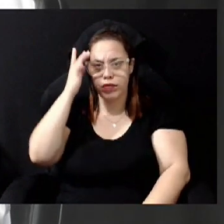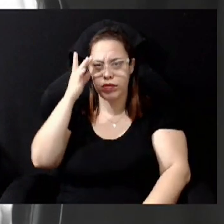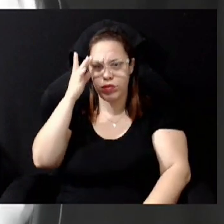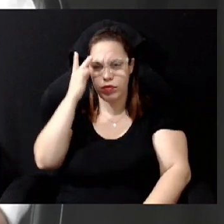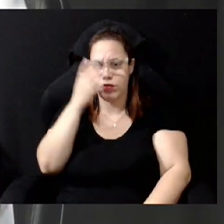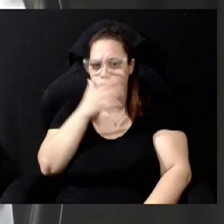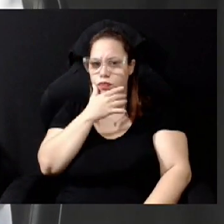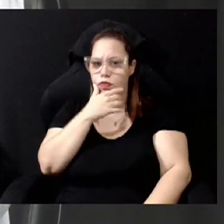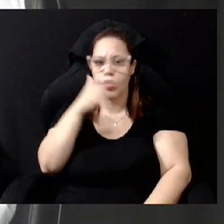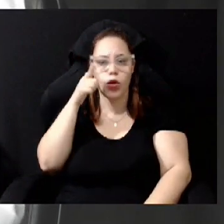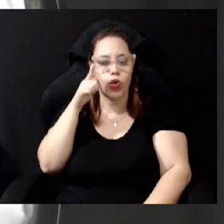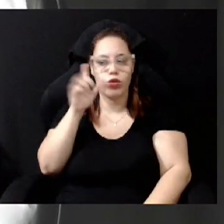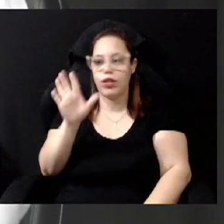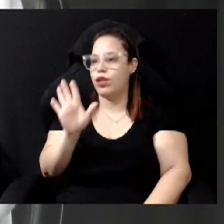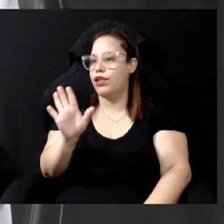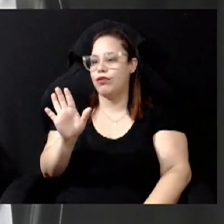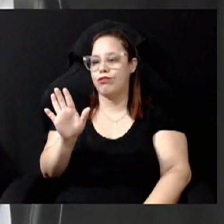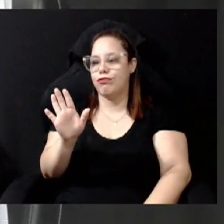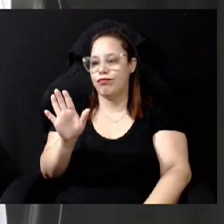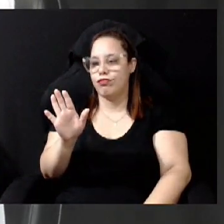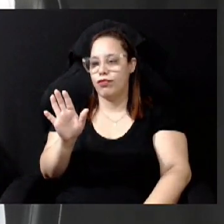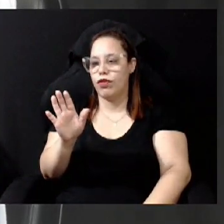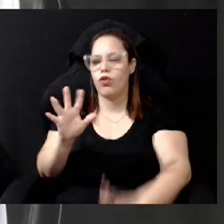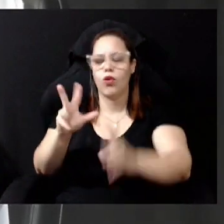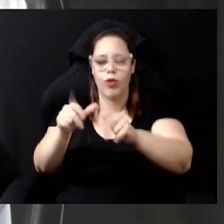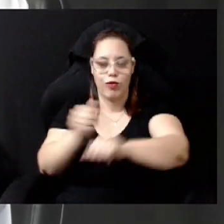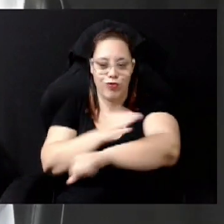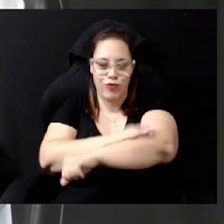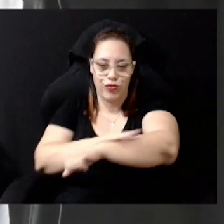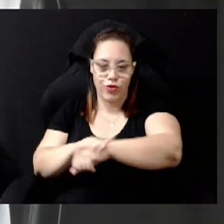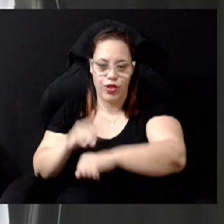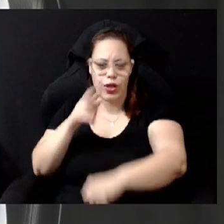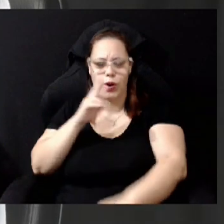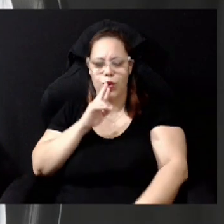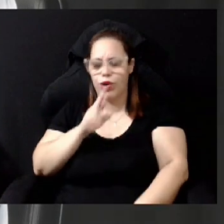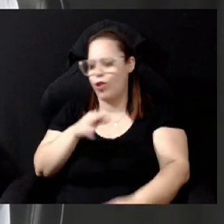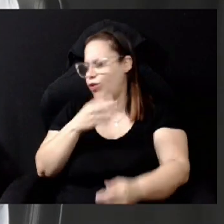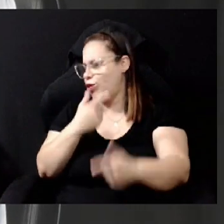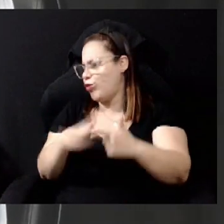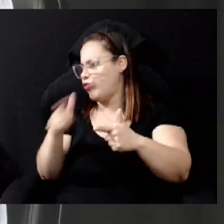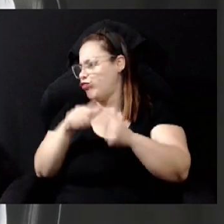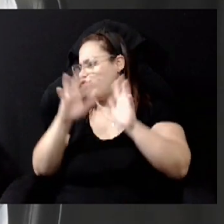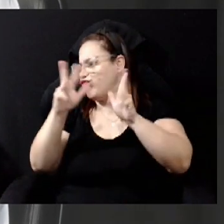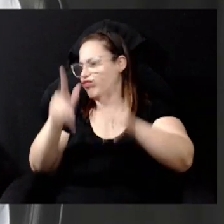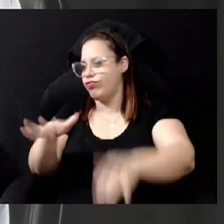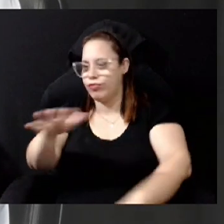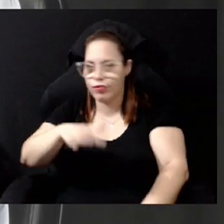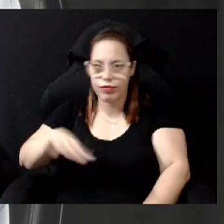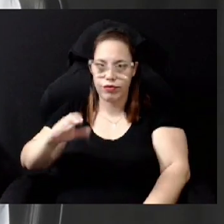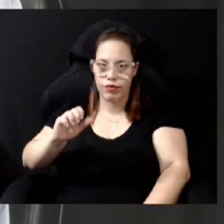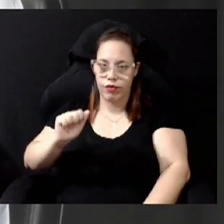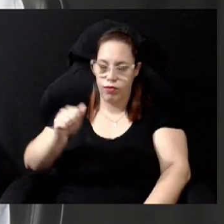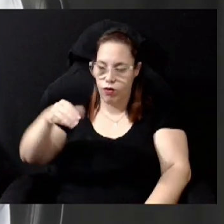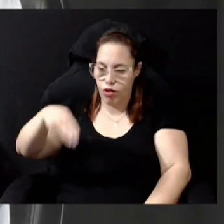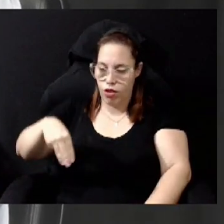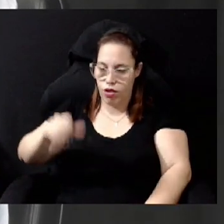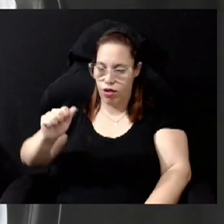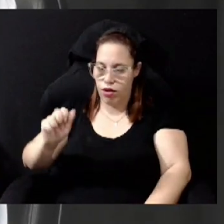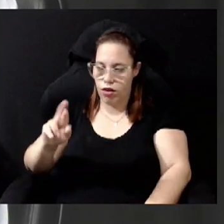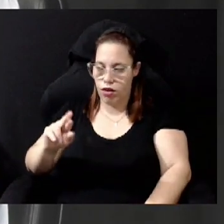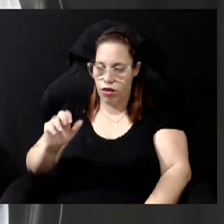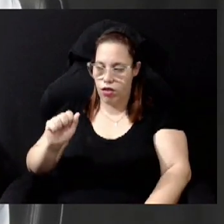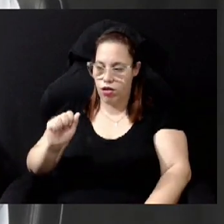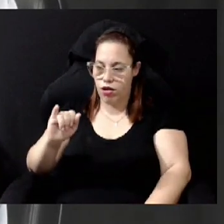conseguiria. Tá. Nós vamos asfaltar tudo, nós vamos resolver todos os problemas. Lá na região dos Amarais, onde eu fui criado, uma das regiões assim